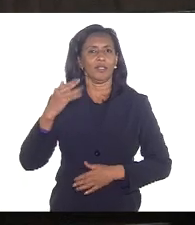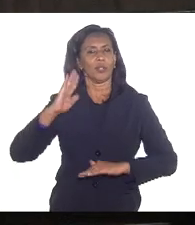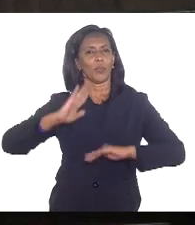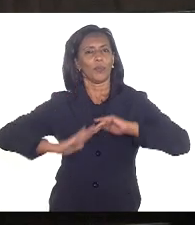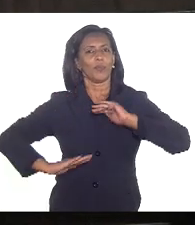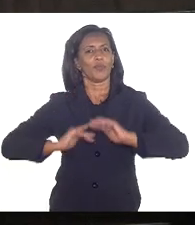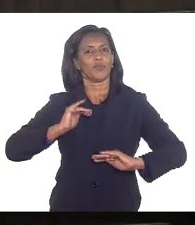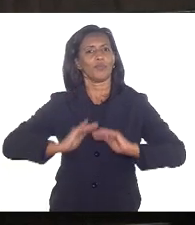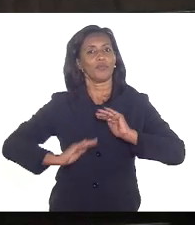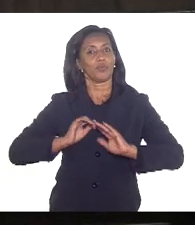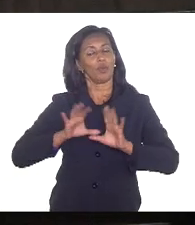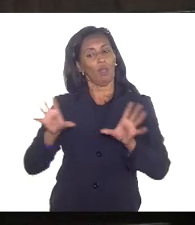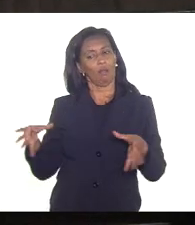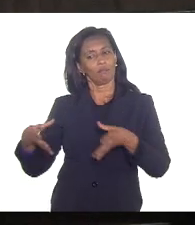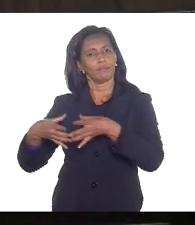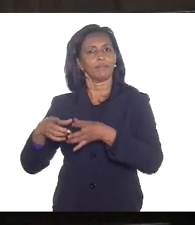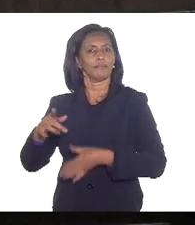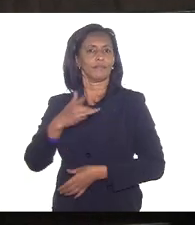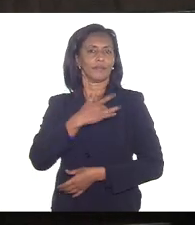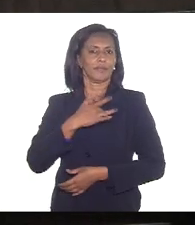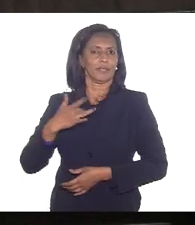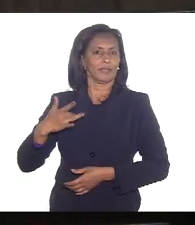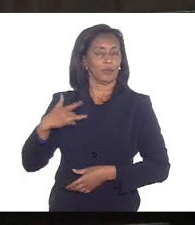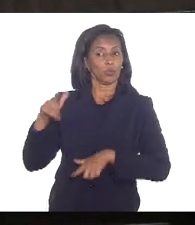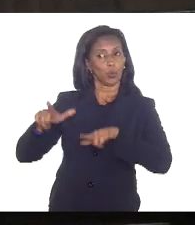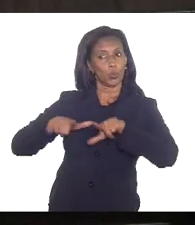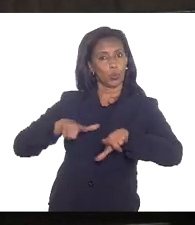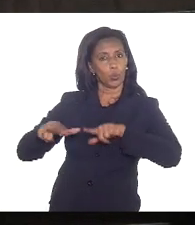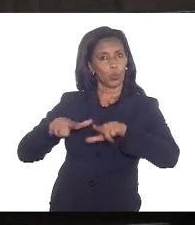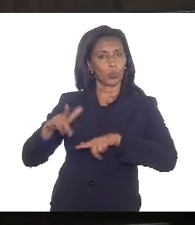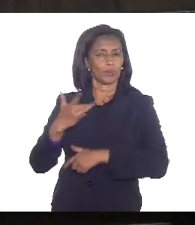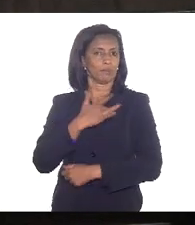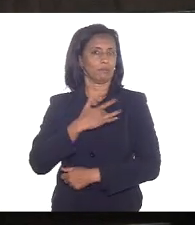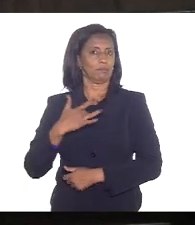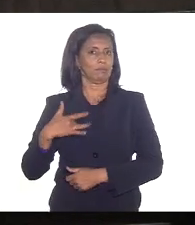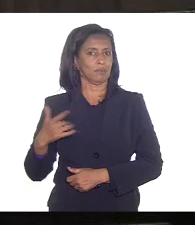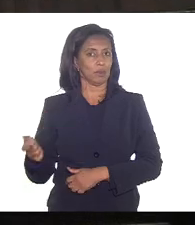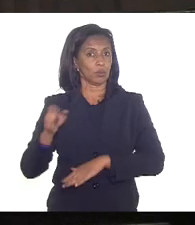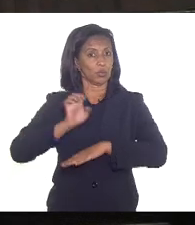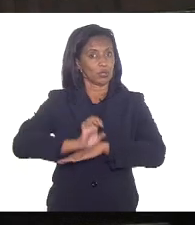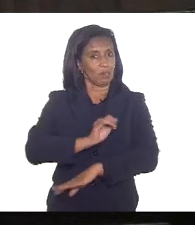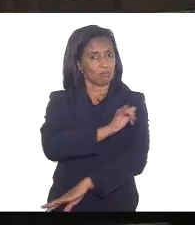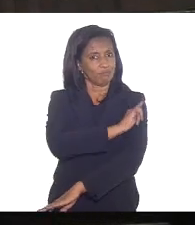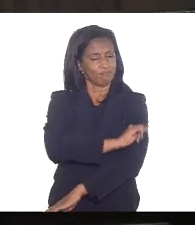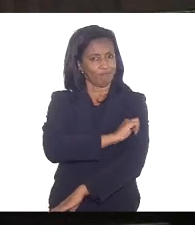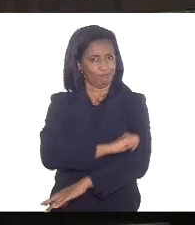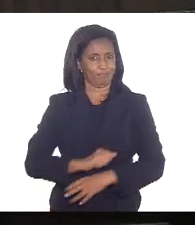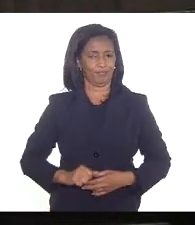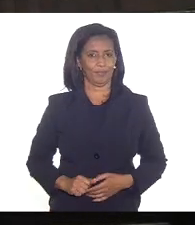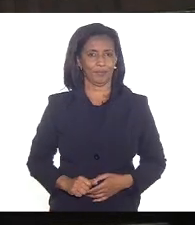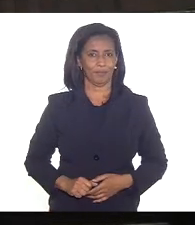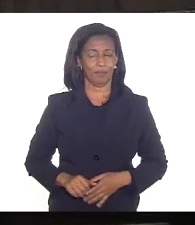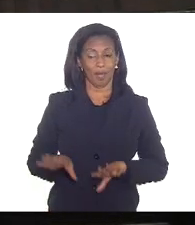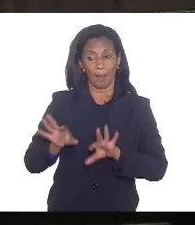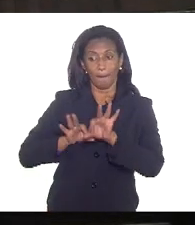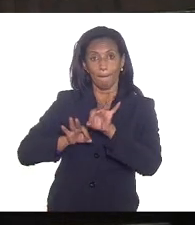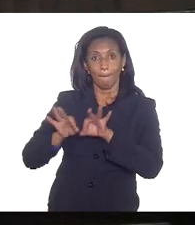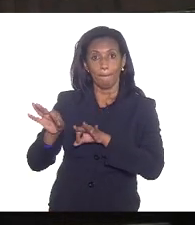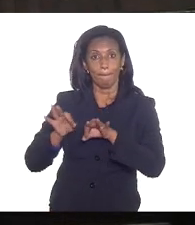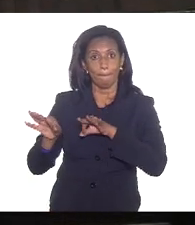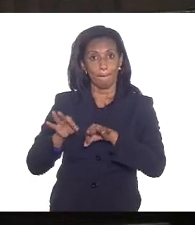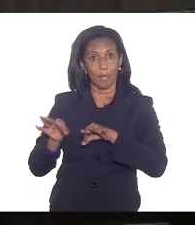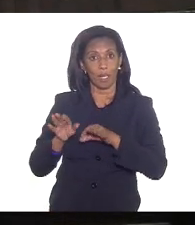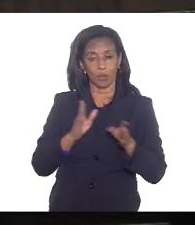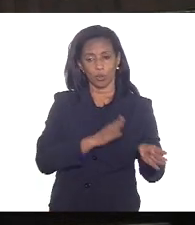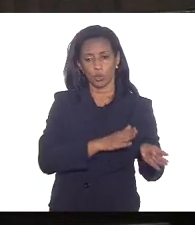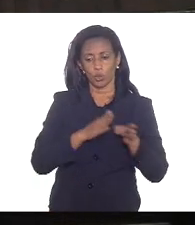profissionais da área da saúde dos servidores da área da saúde do Estado do Rio de Janeiro plano de cargos